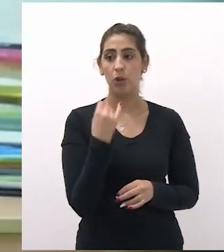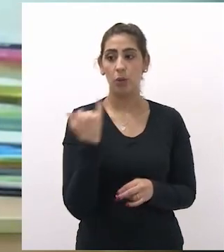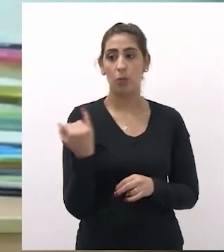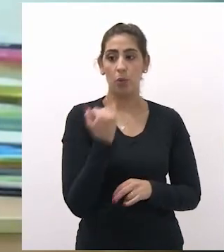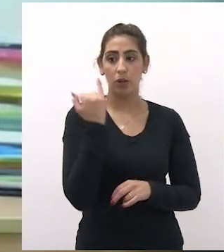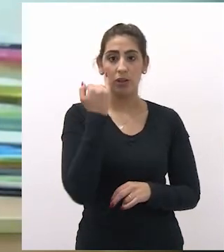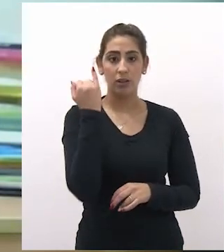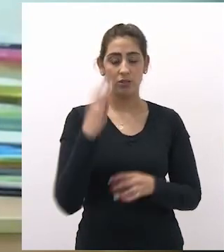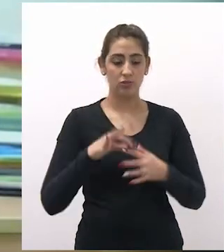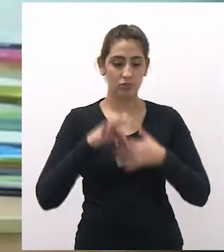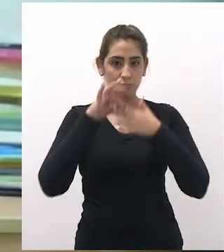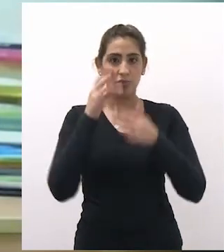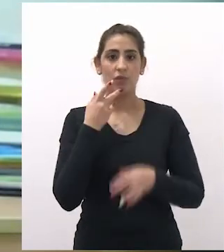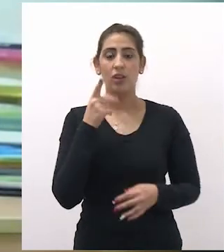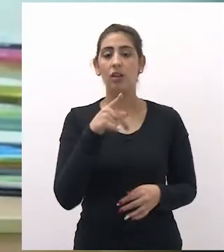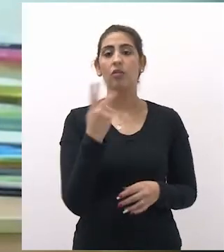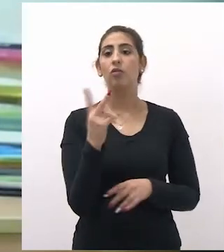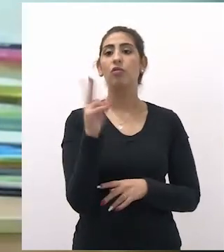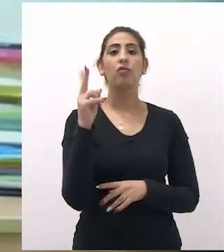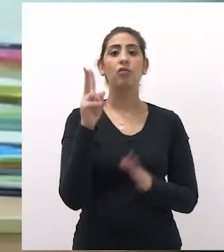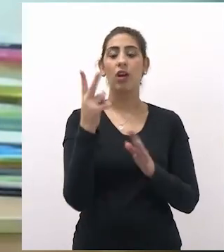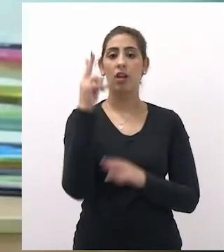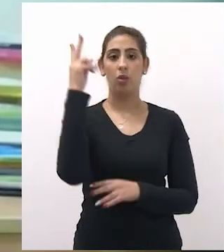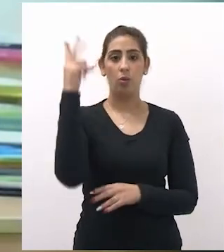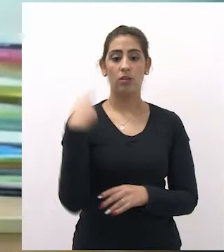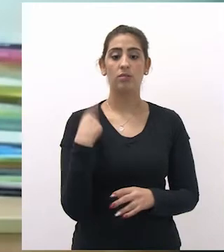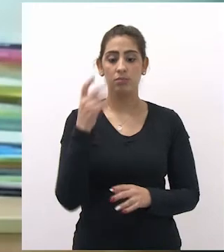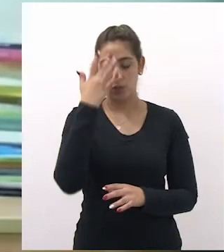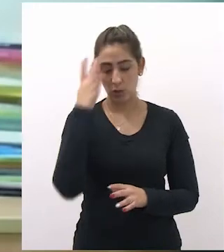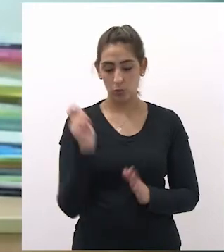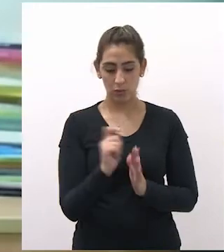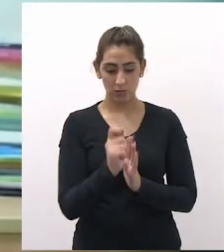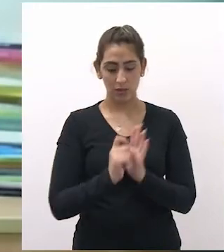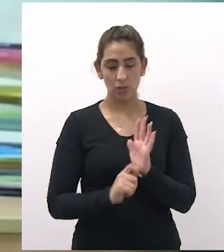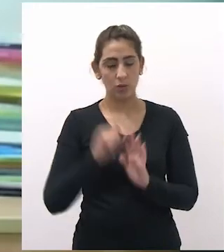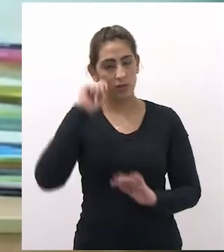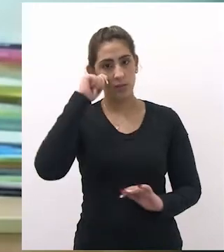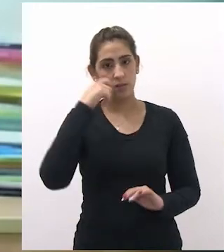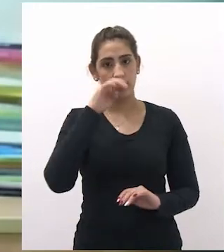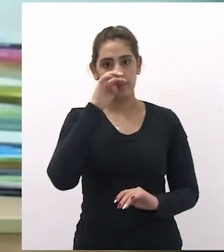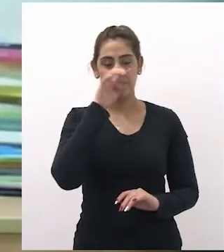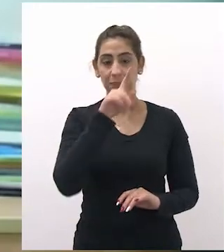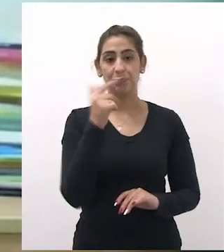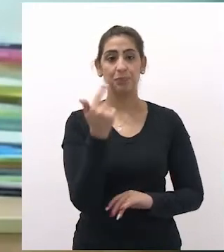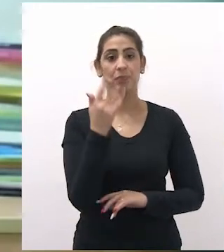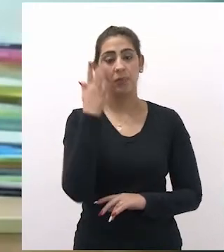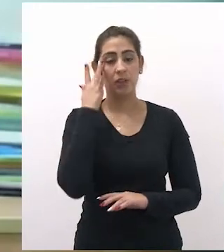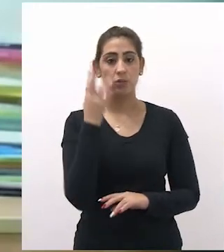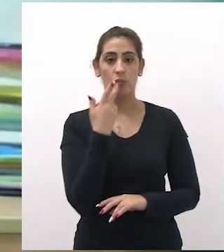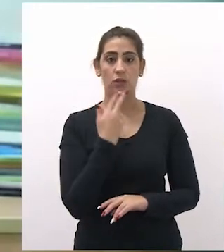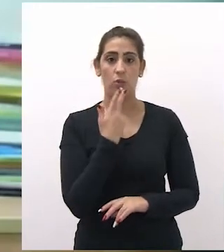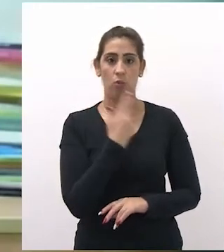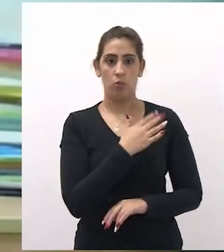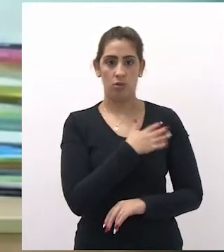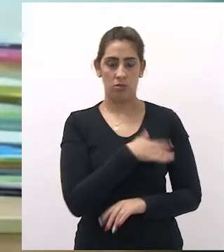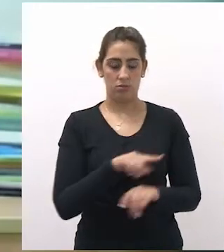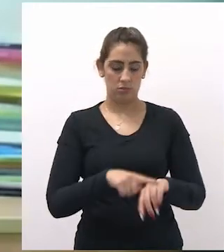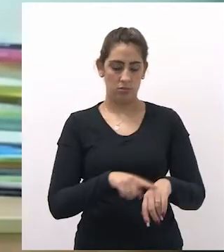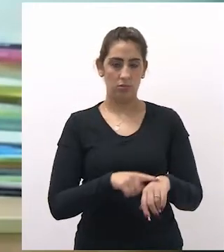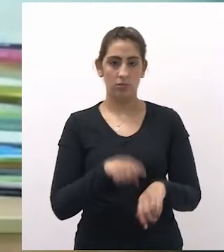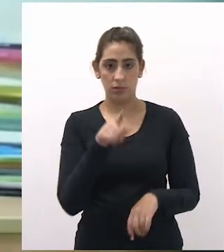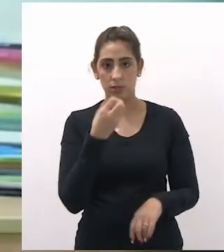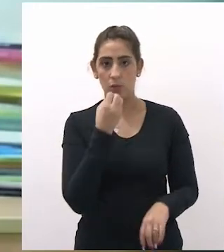importante destacar que o valor das escritoras negras, além da questão racial, elas são boas